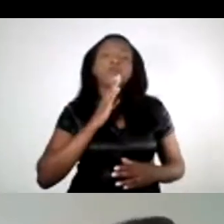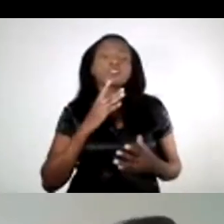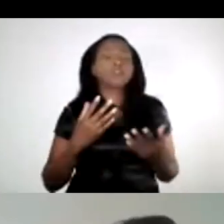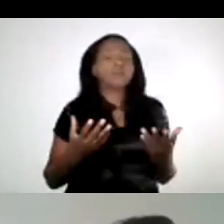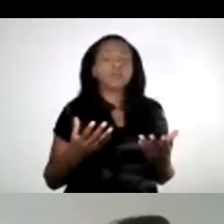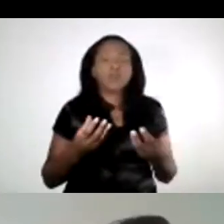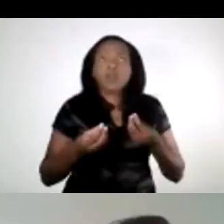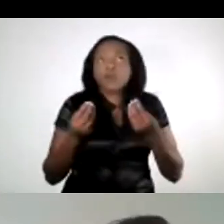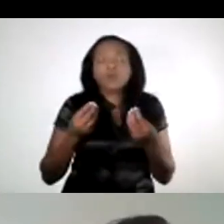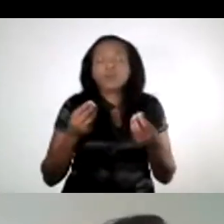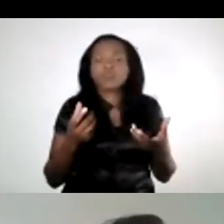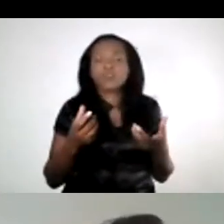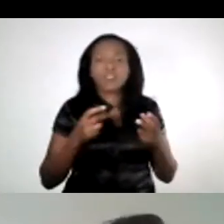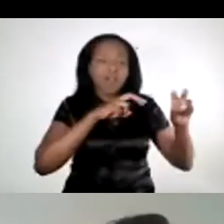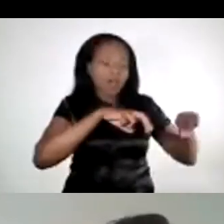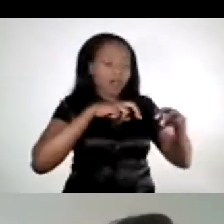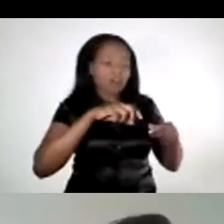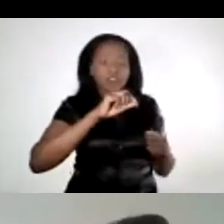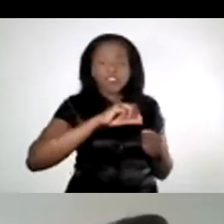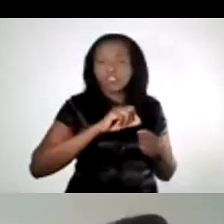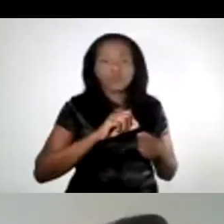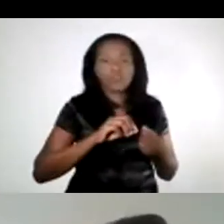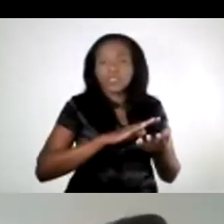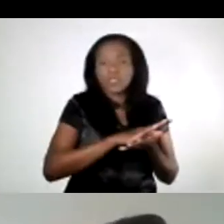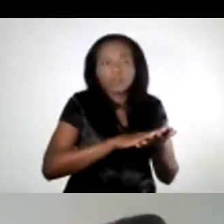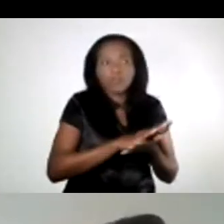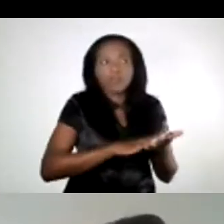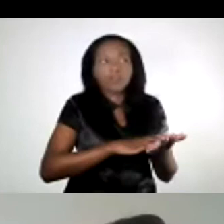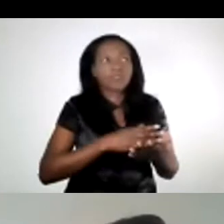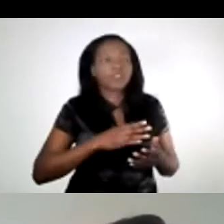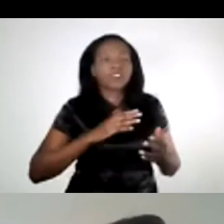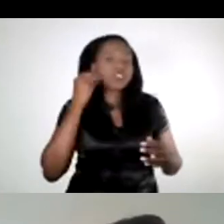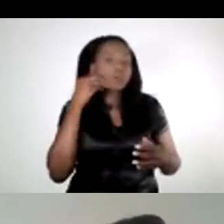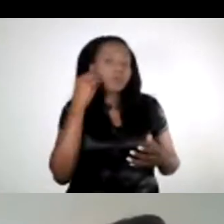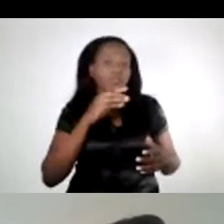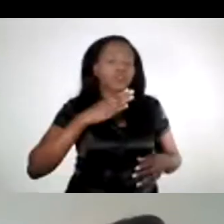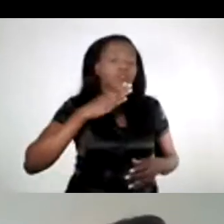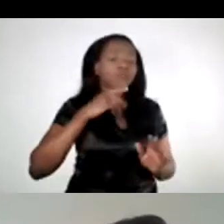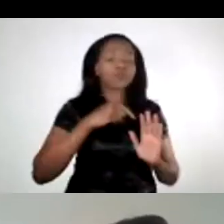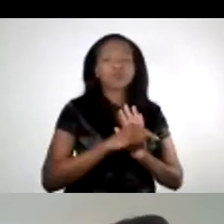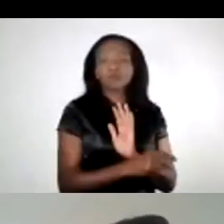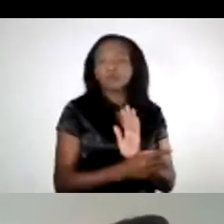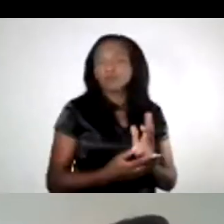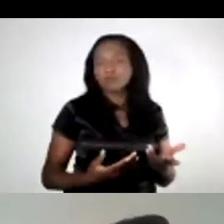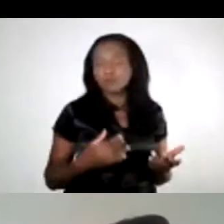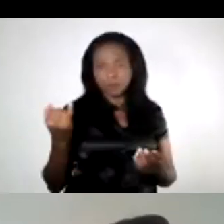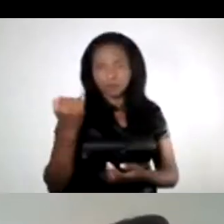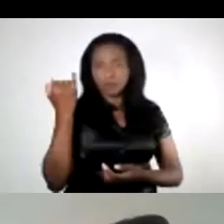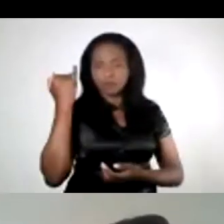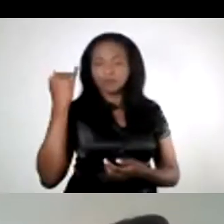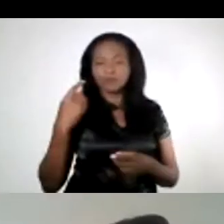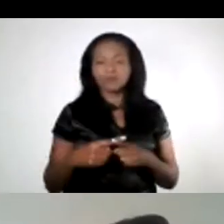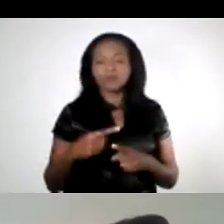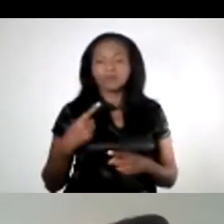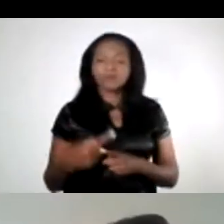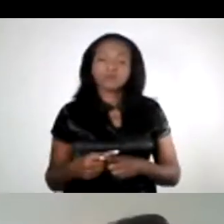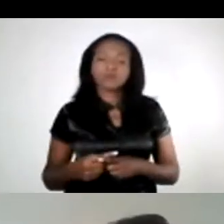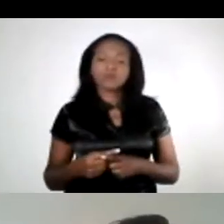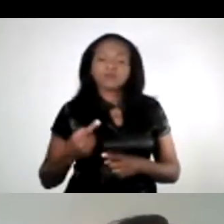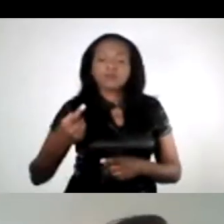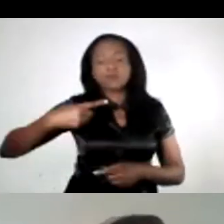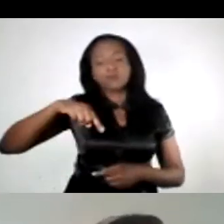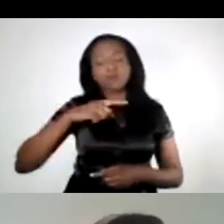quilombo não produzisse conhecimento, né? E é muito interessante, porque a gente